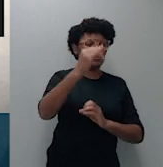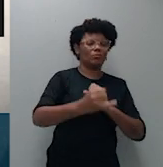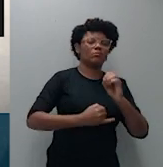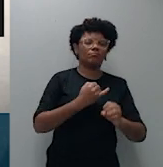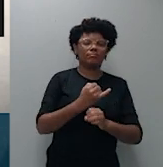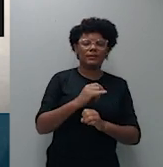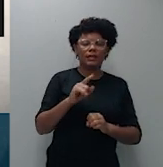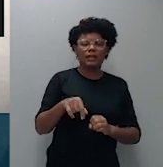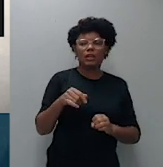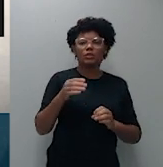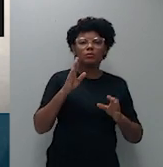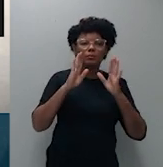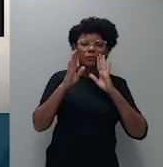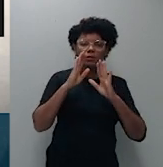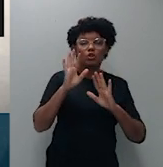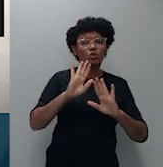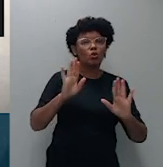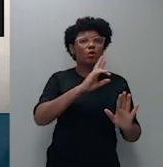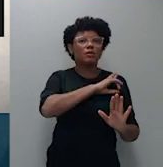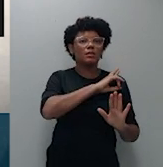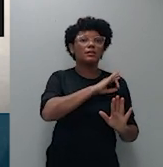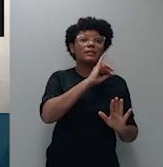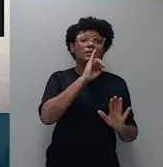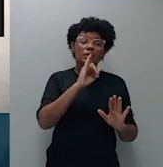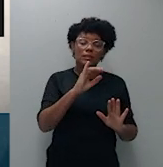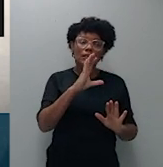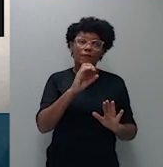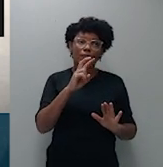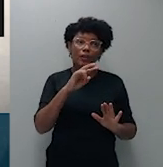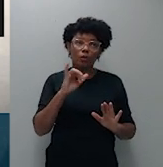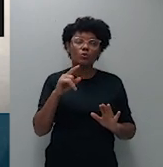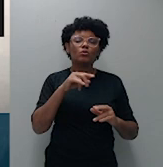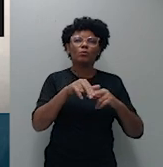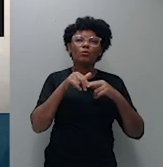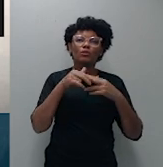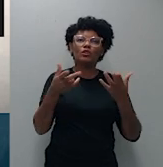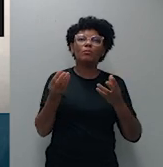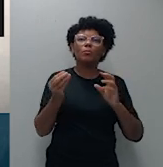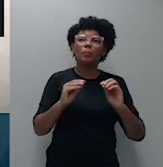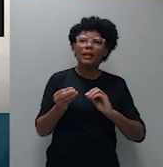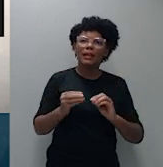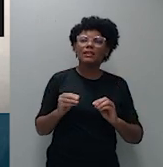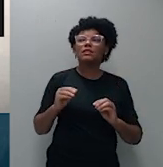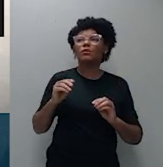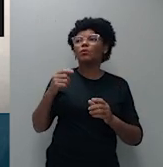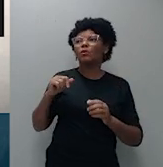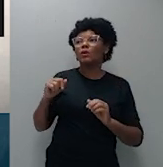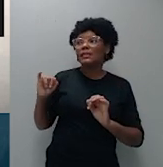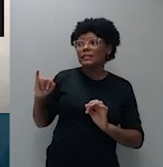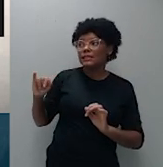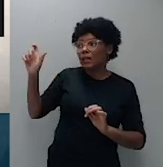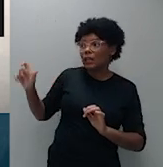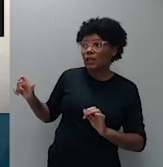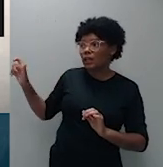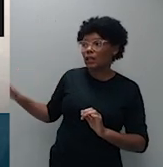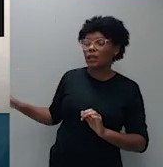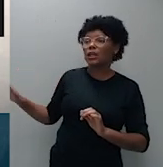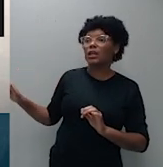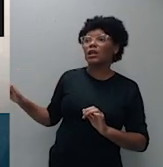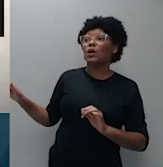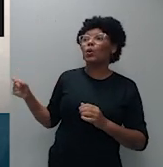somente será responsável civilmente em razão de publicação gerada por terceiro que diz cumprir ordem judicial